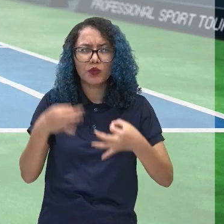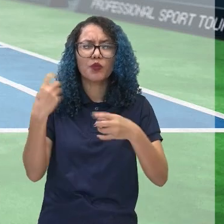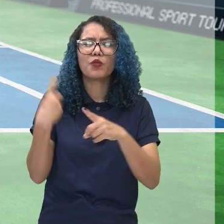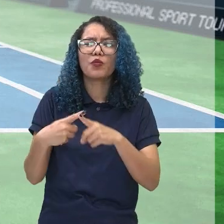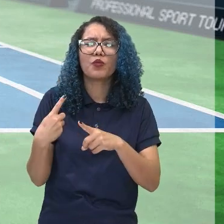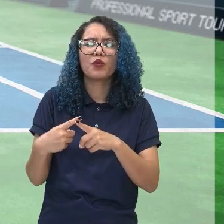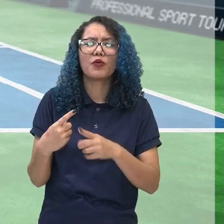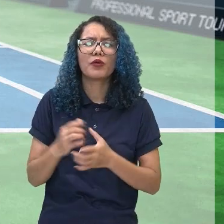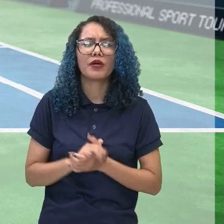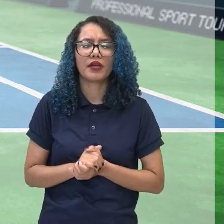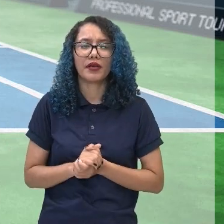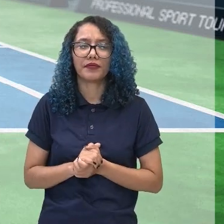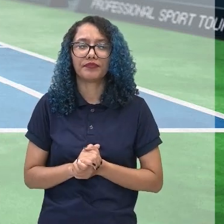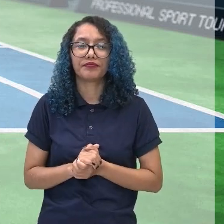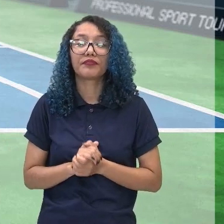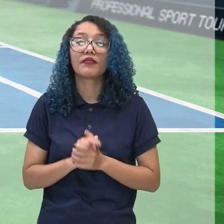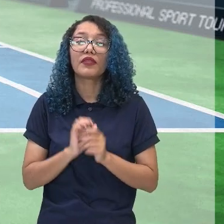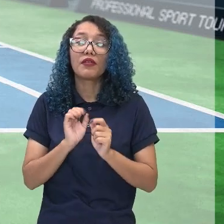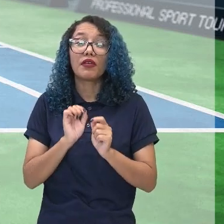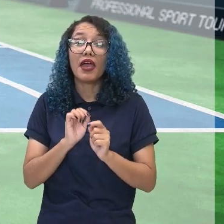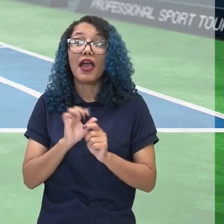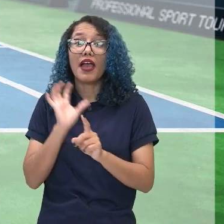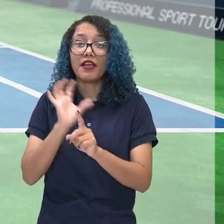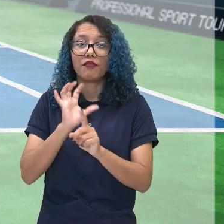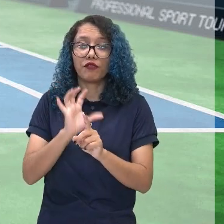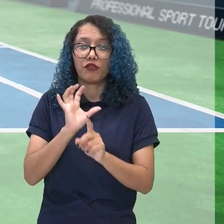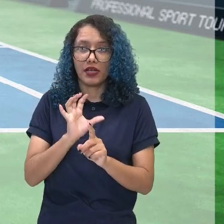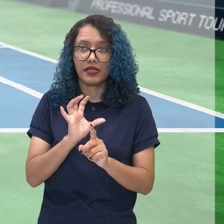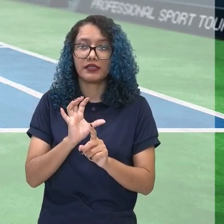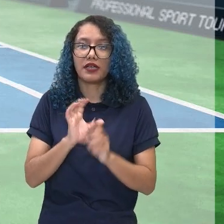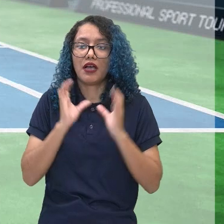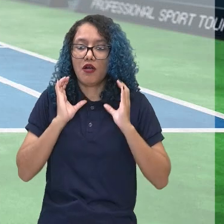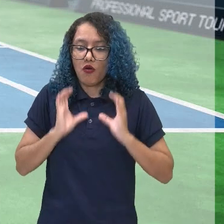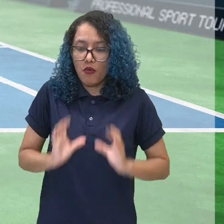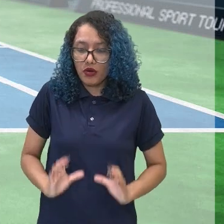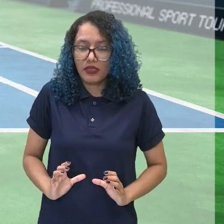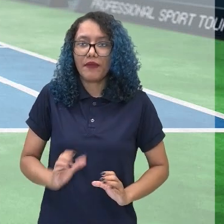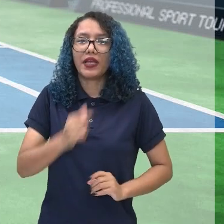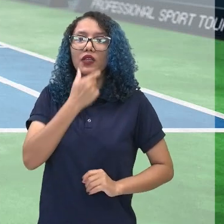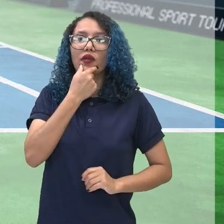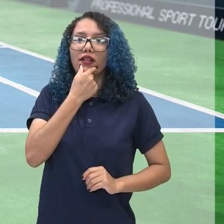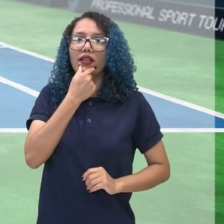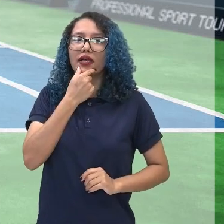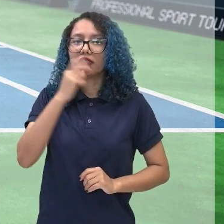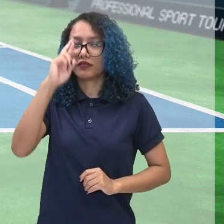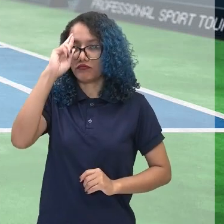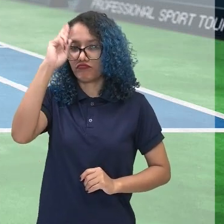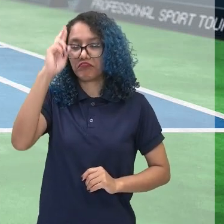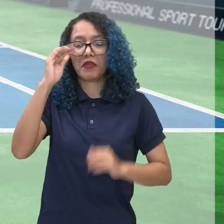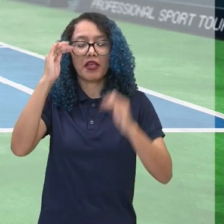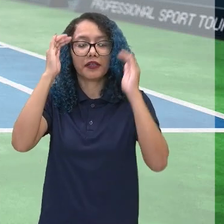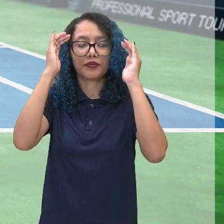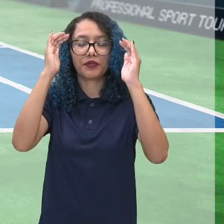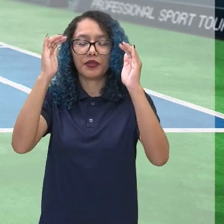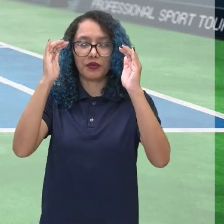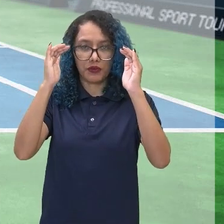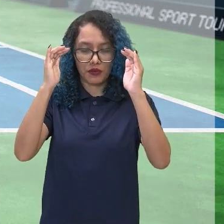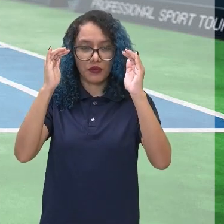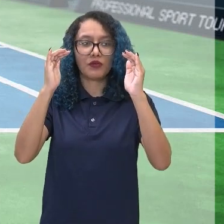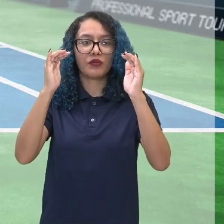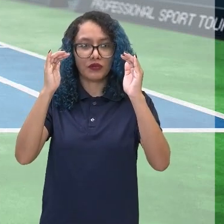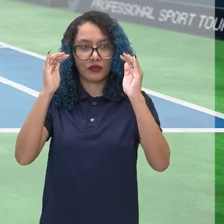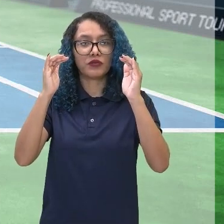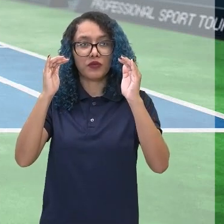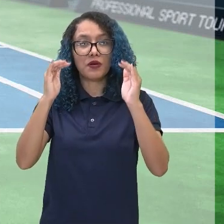aspecto dos ingleses, dos nobres, dos lords, daqueles cavalheiros respeitadores. Então, os indivíduos que praticam